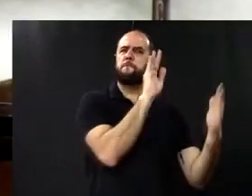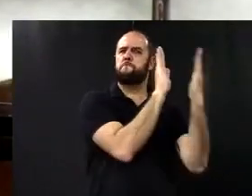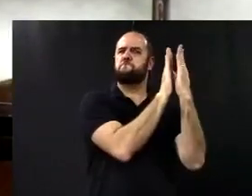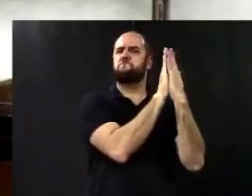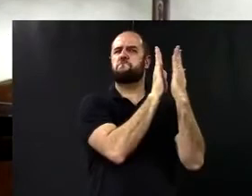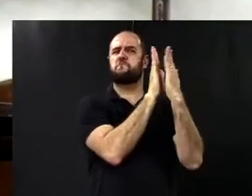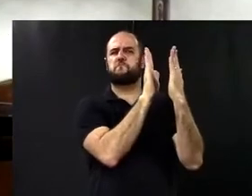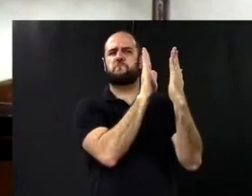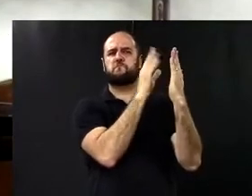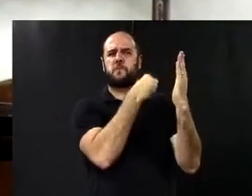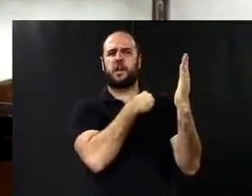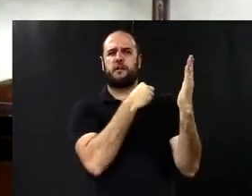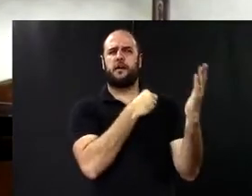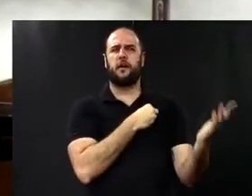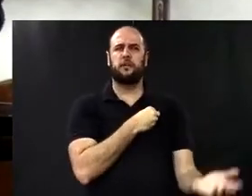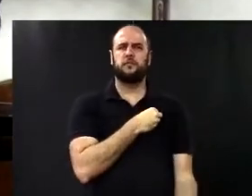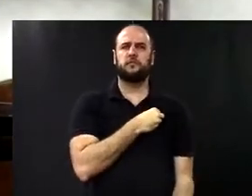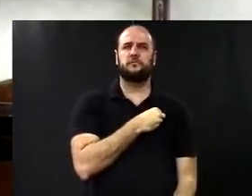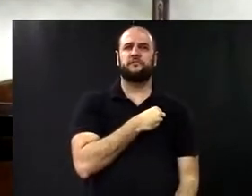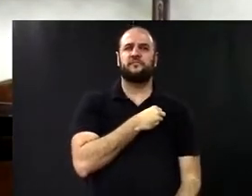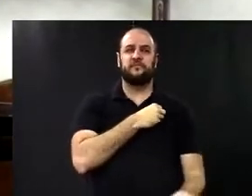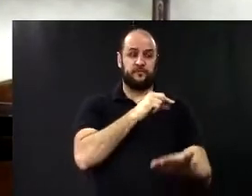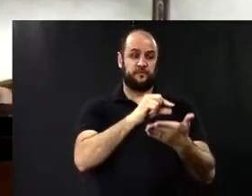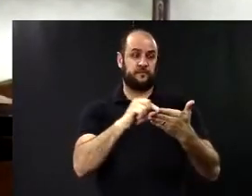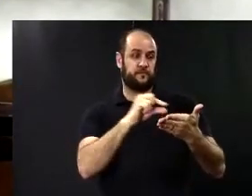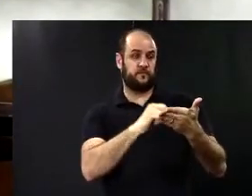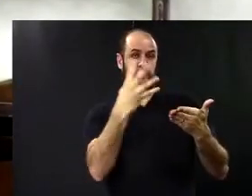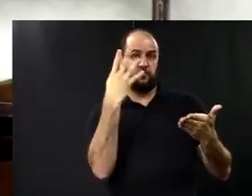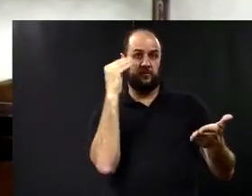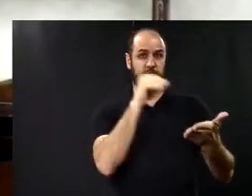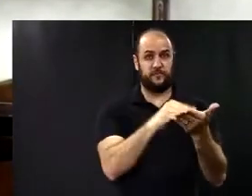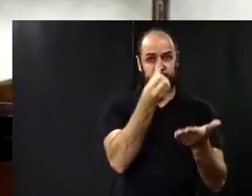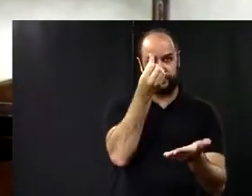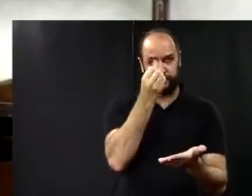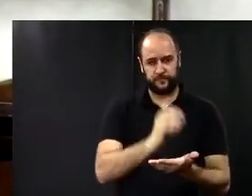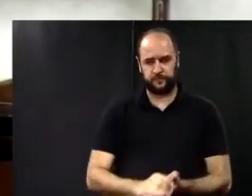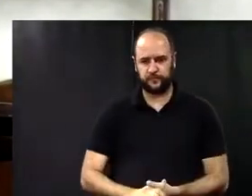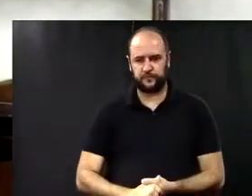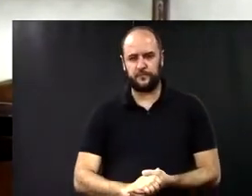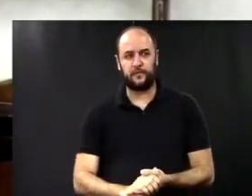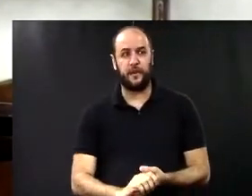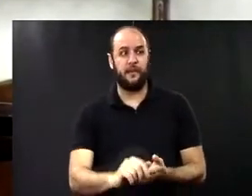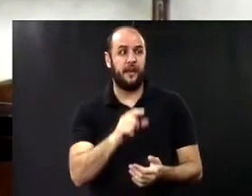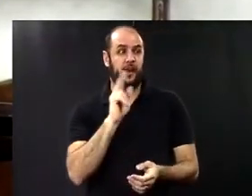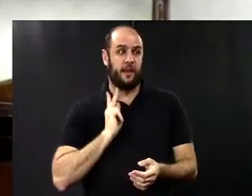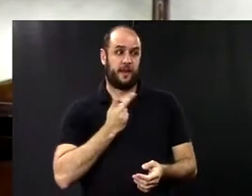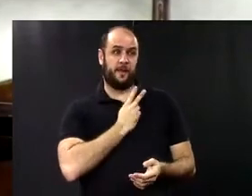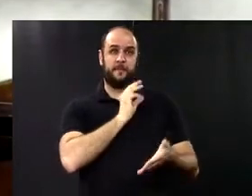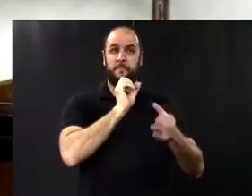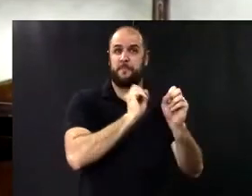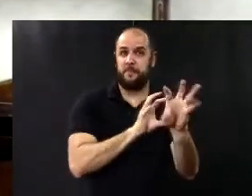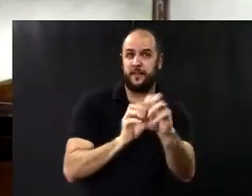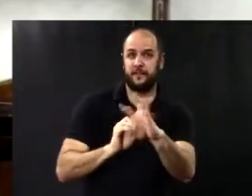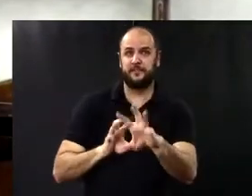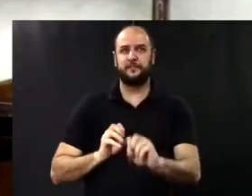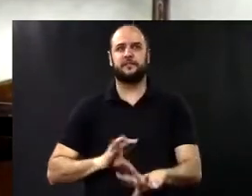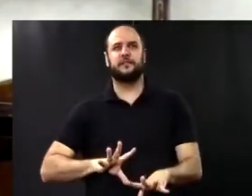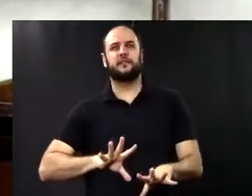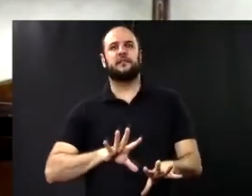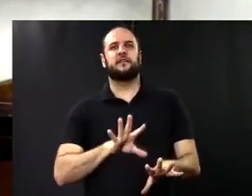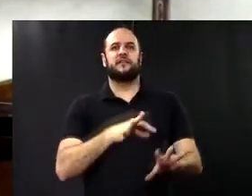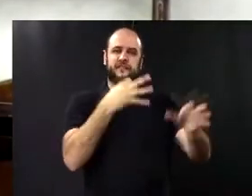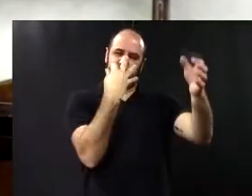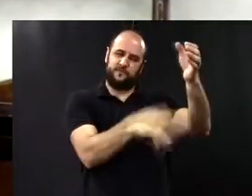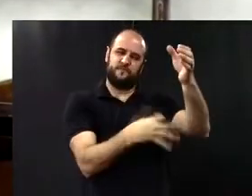vamos ver aqui em primeiro lugar, os versículos de 4 a 6, o autor nos ensinando que a disciplina revela o